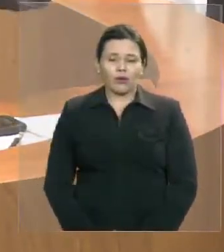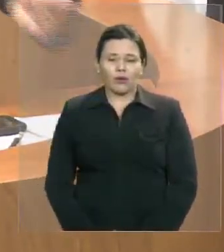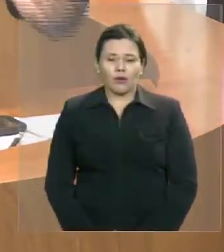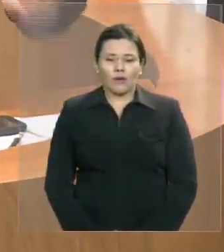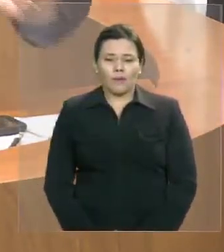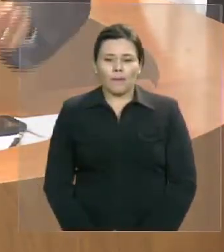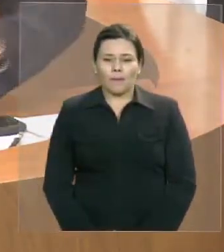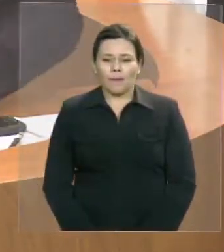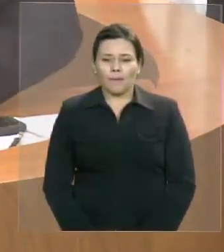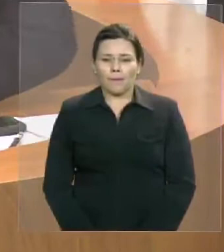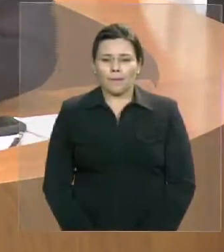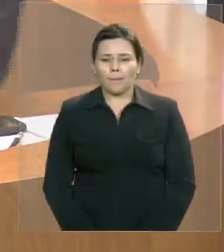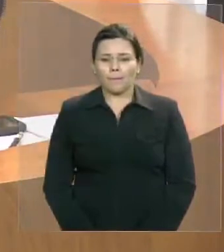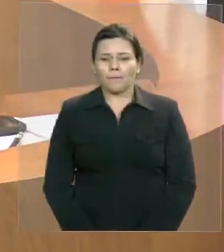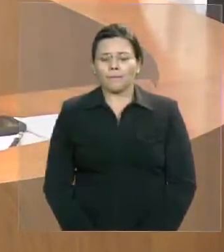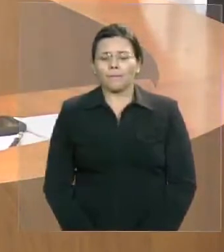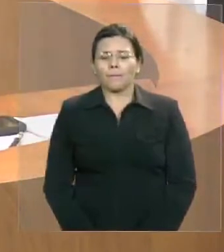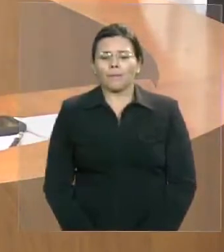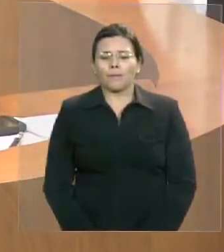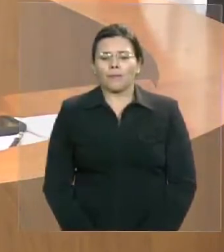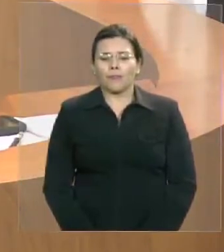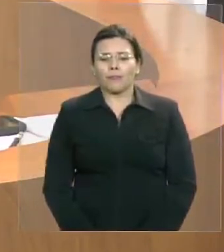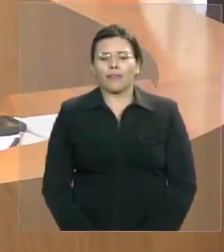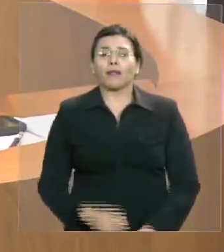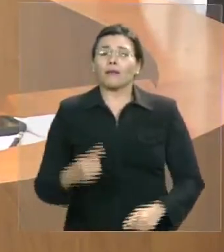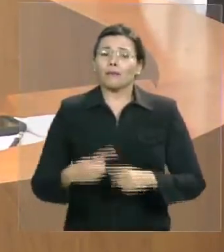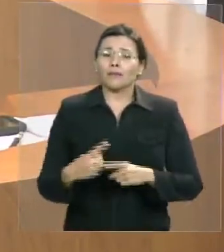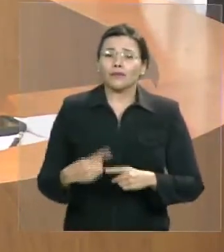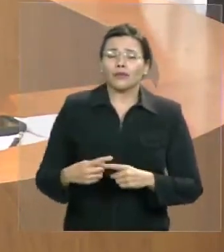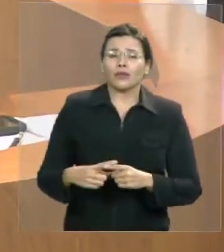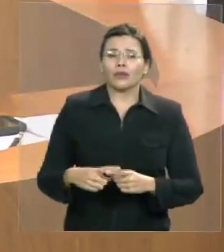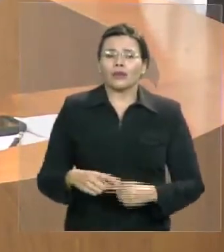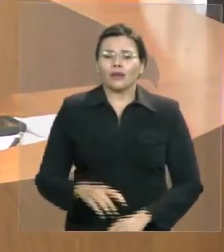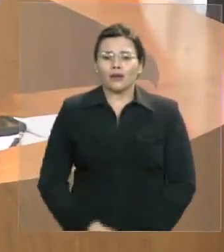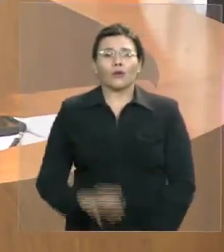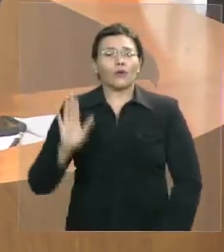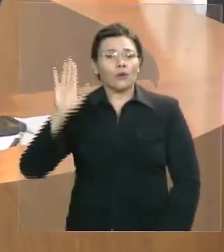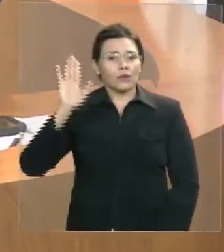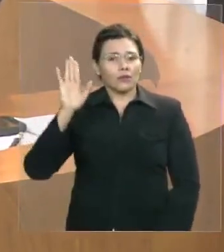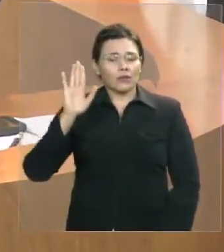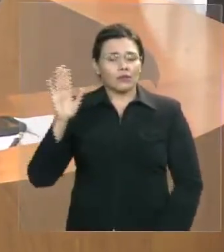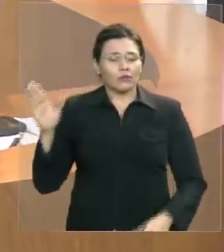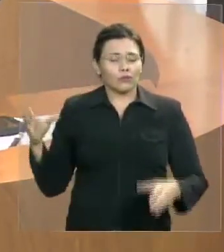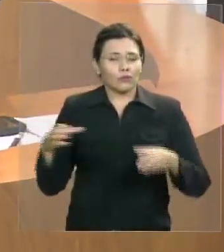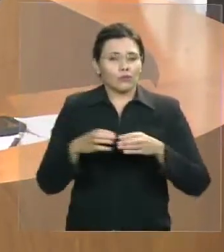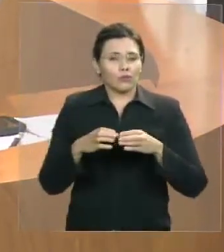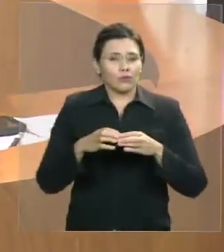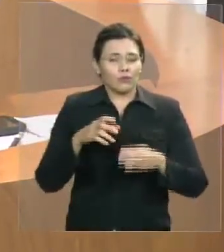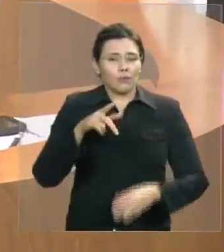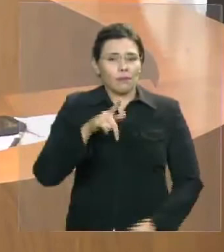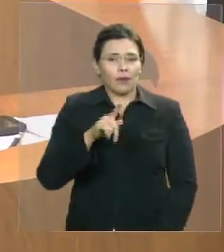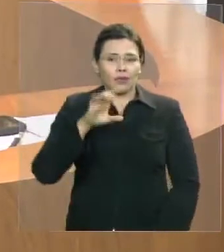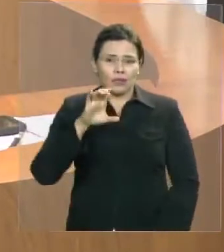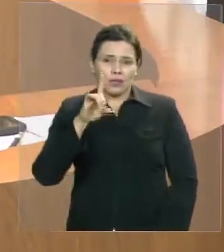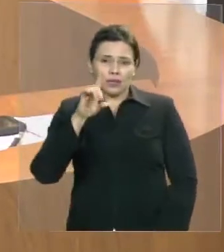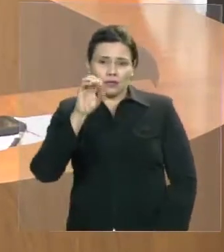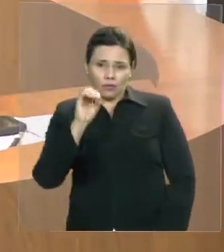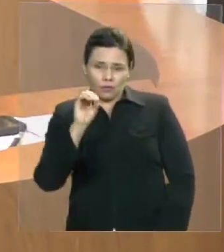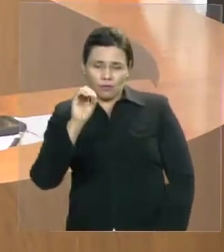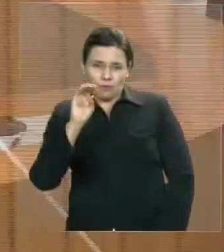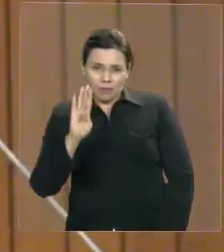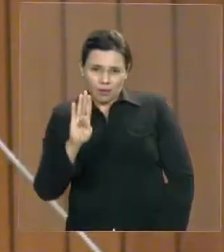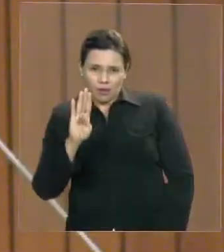do PCdoB é sócio do governador no escritório de advocacia. O